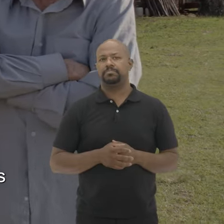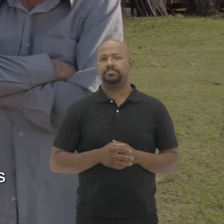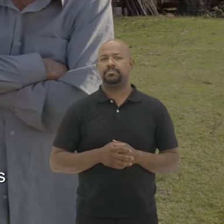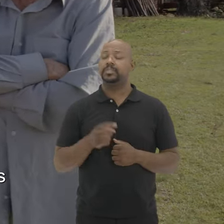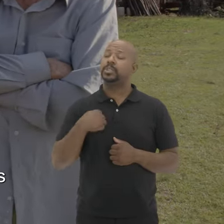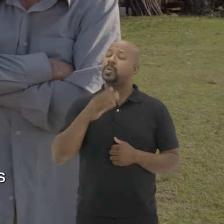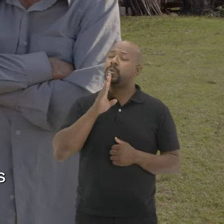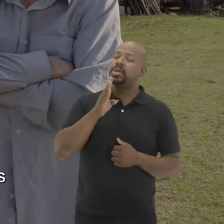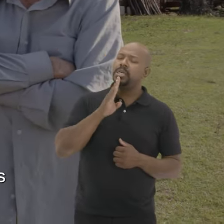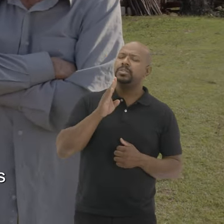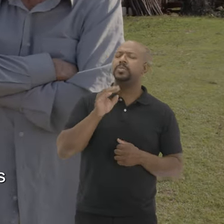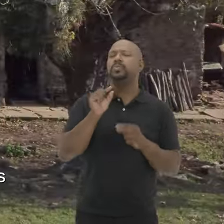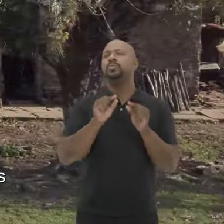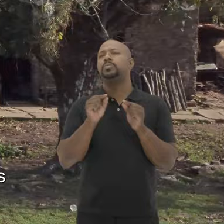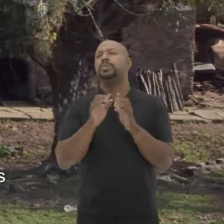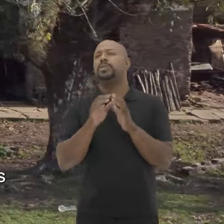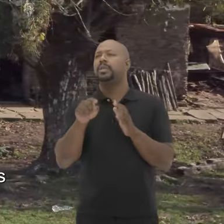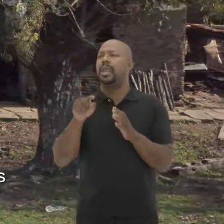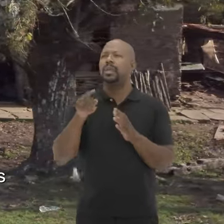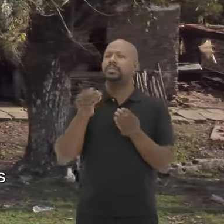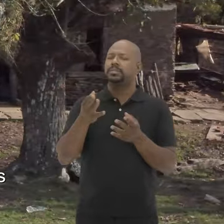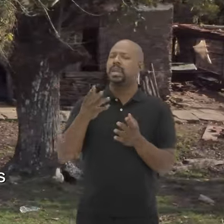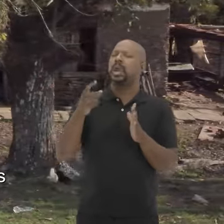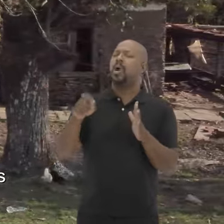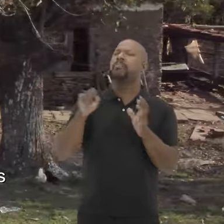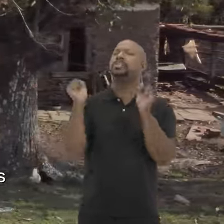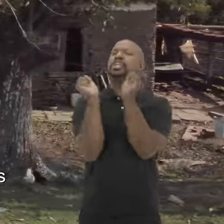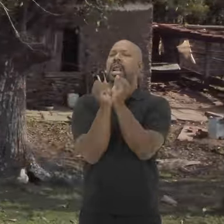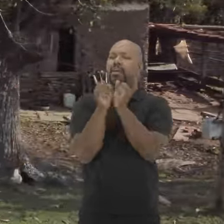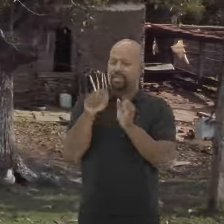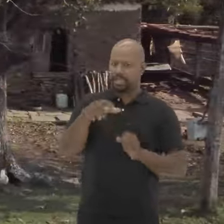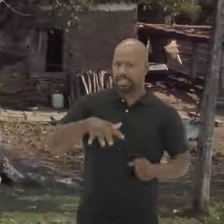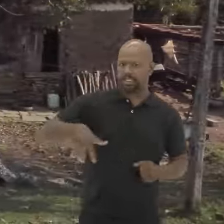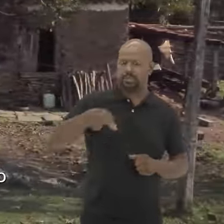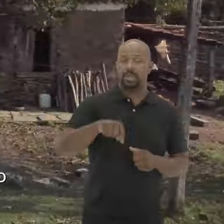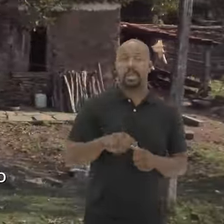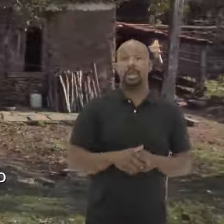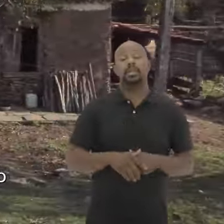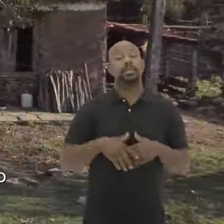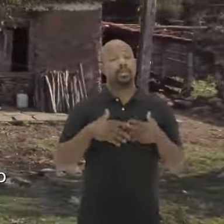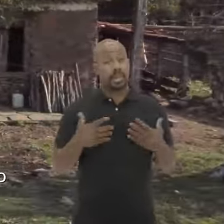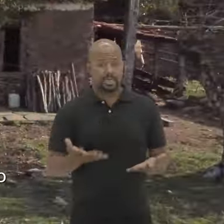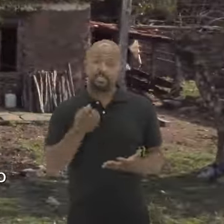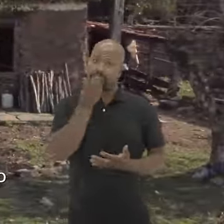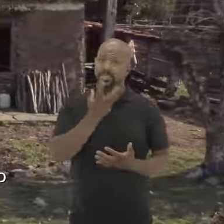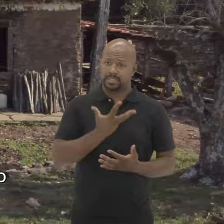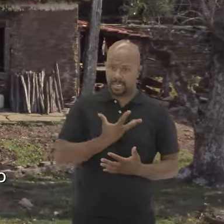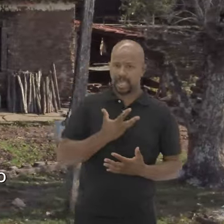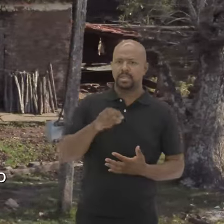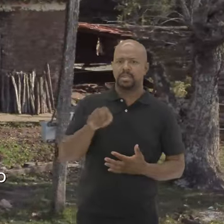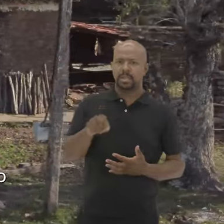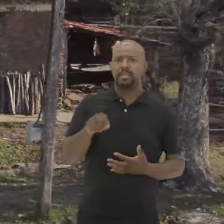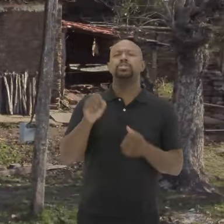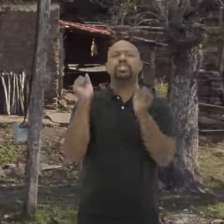que eu conheço uns que entidades foram escravos me disseram que Candeias